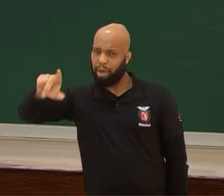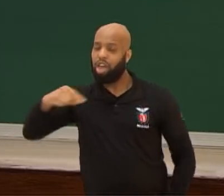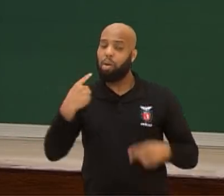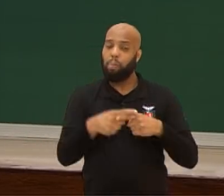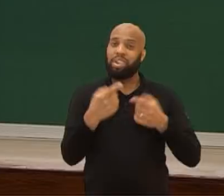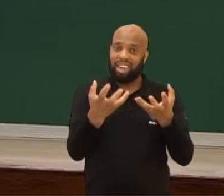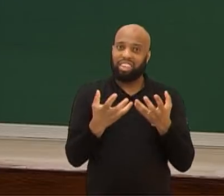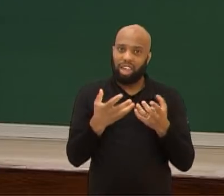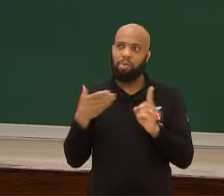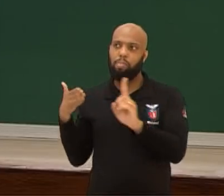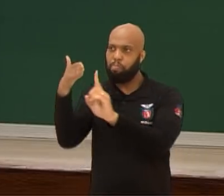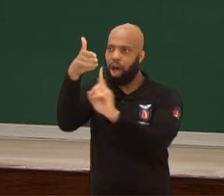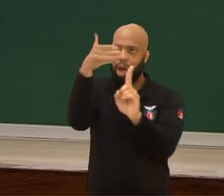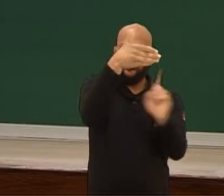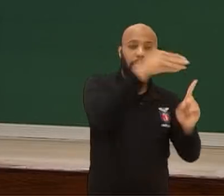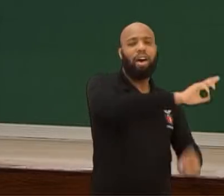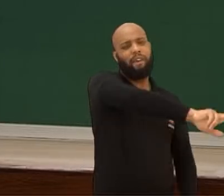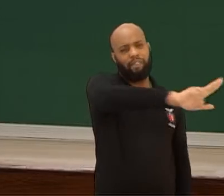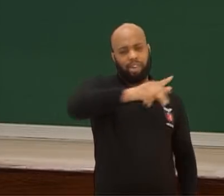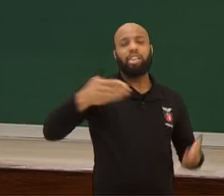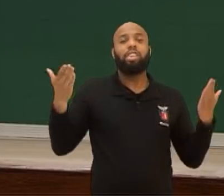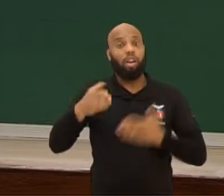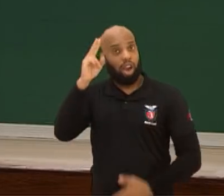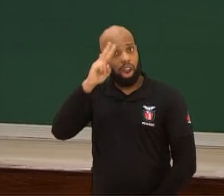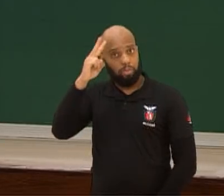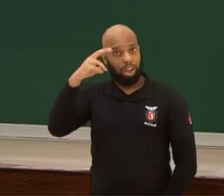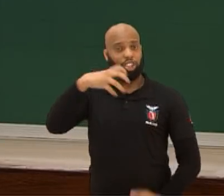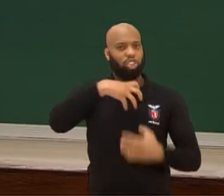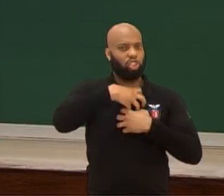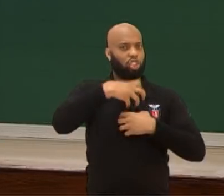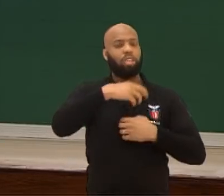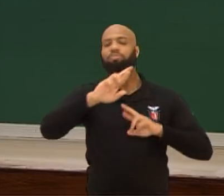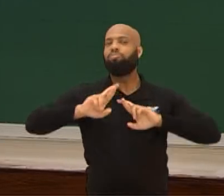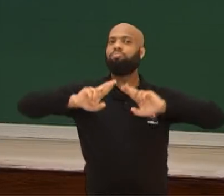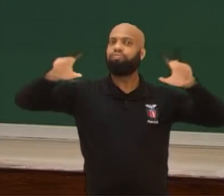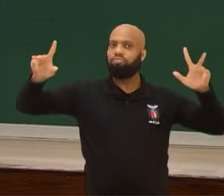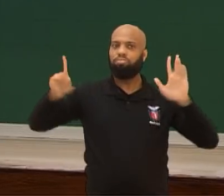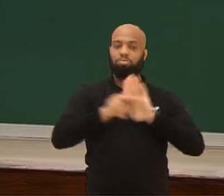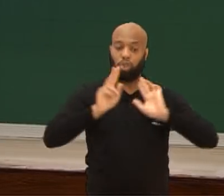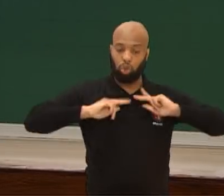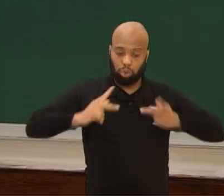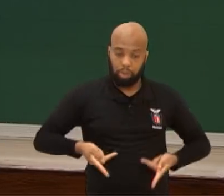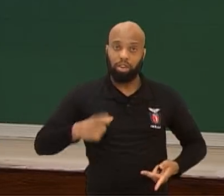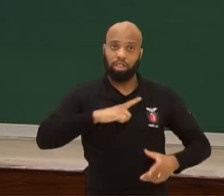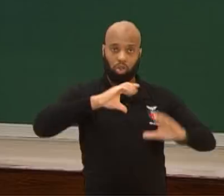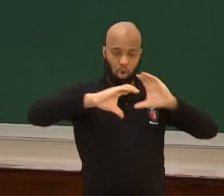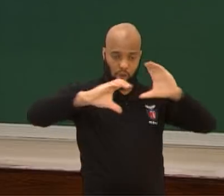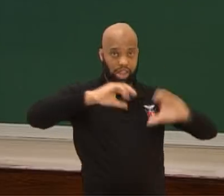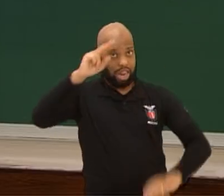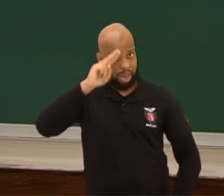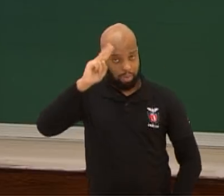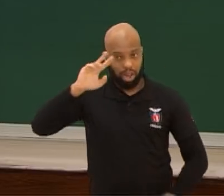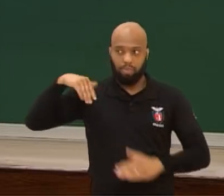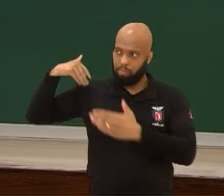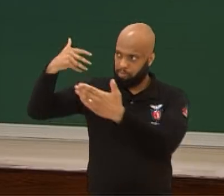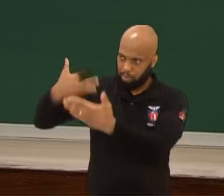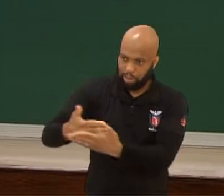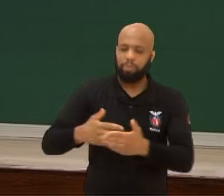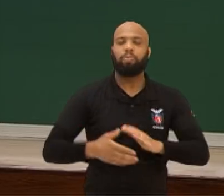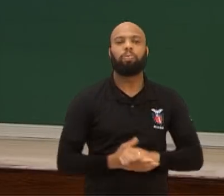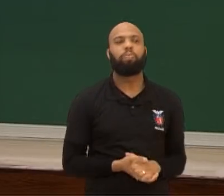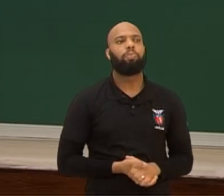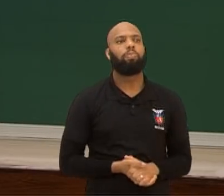várias outras. Vamos retomar um pouquinho das diferentes maneiras do ser humano se comunicar para a gente lembrar como foi acontecendo aos poucos?